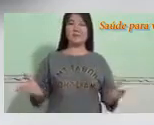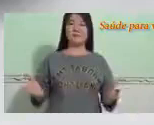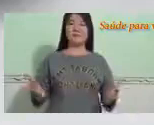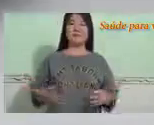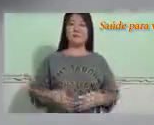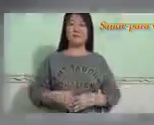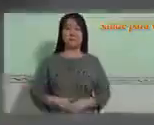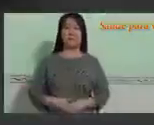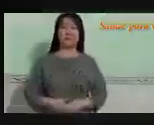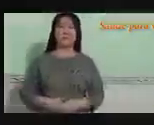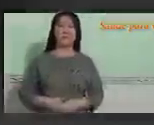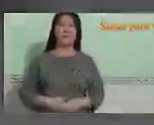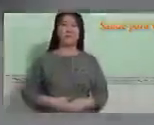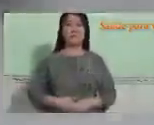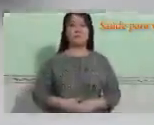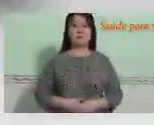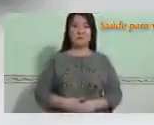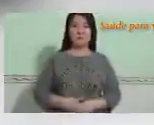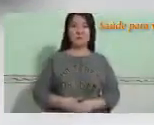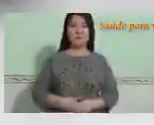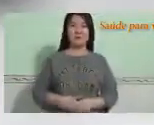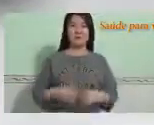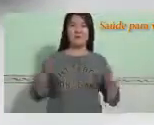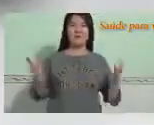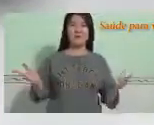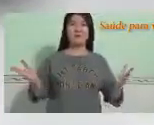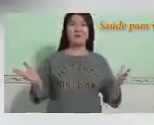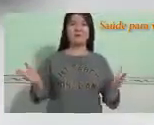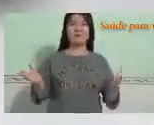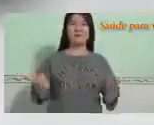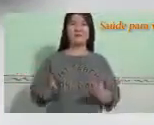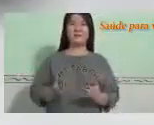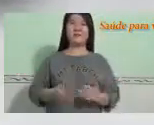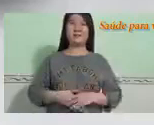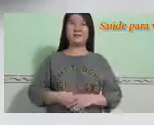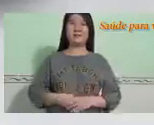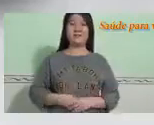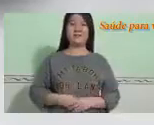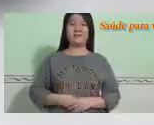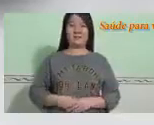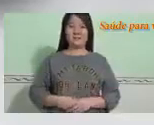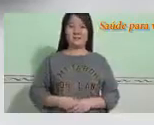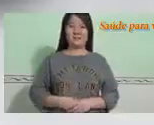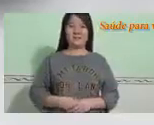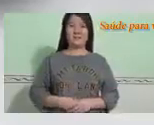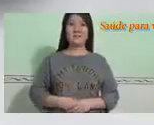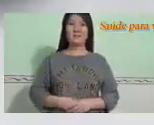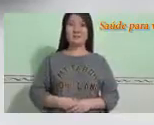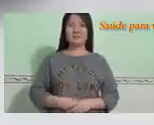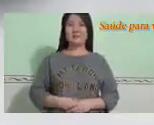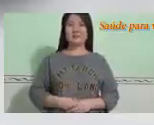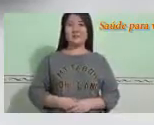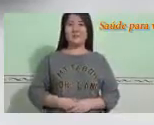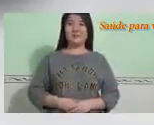O pó de guaraná estimula a produção dos hormônios dopamina e serotonina, vírgula, que estão ligados ao aumento da sensação